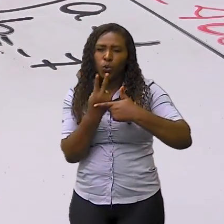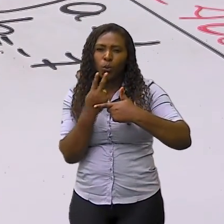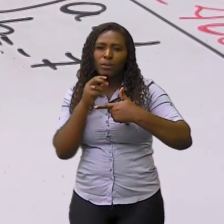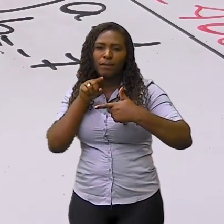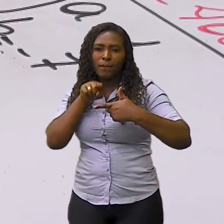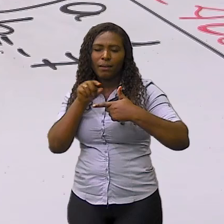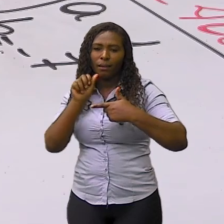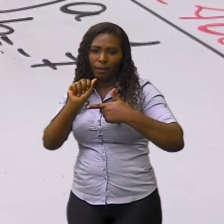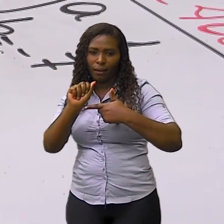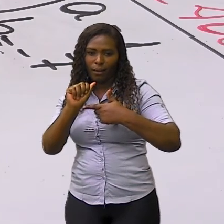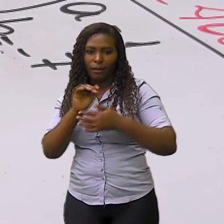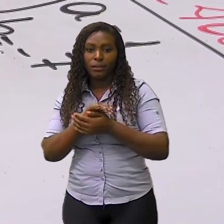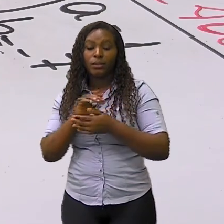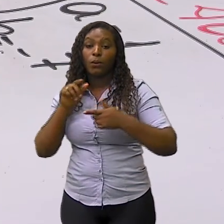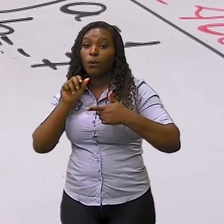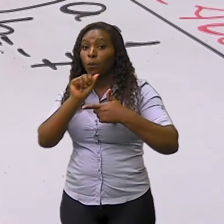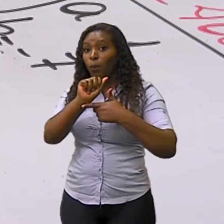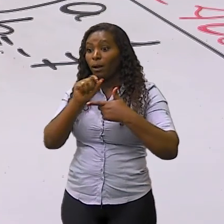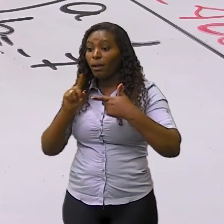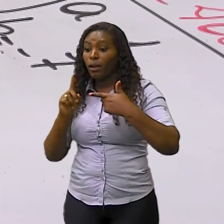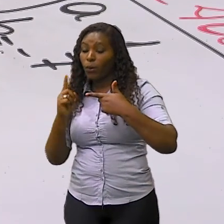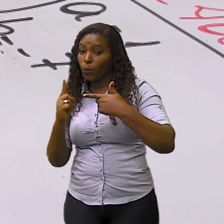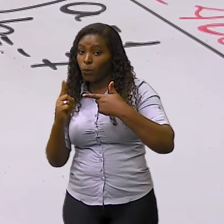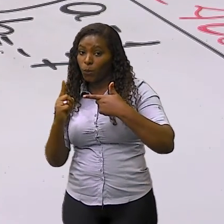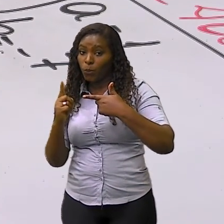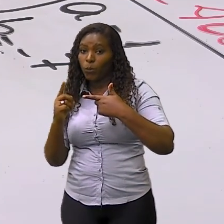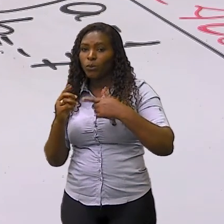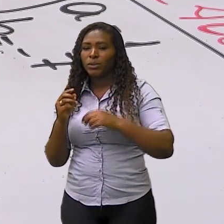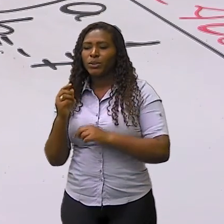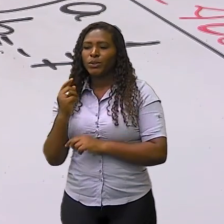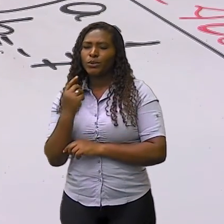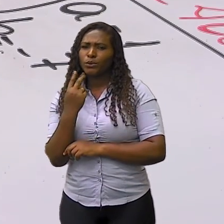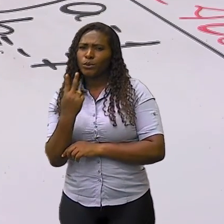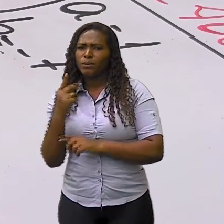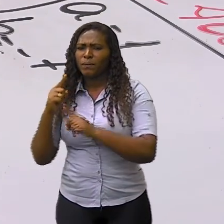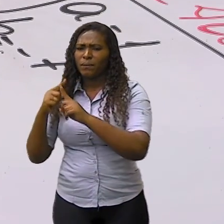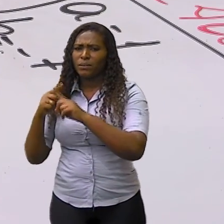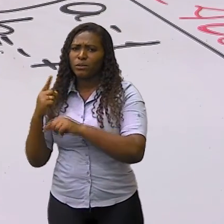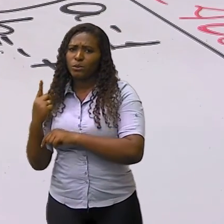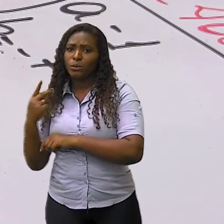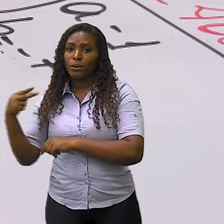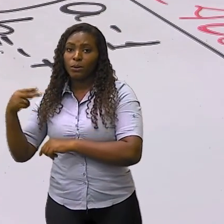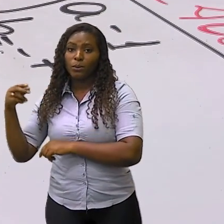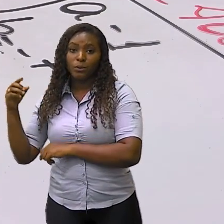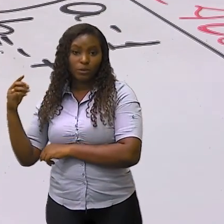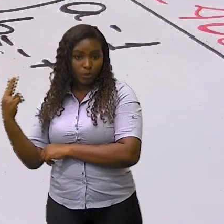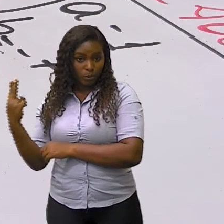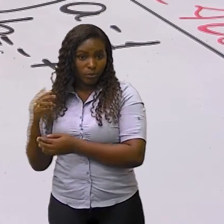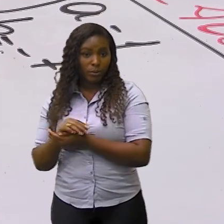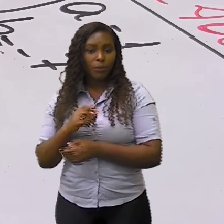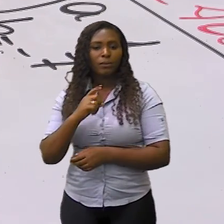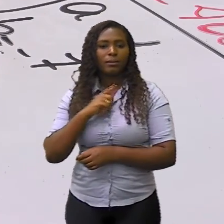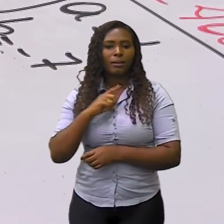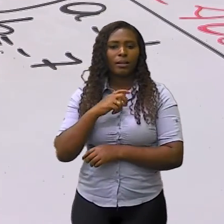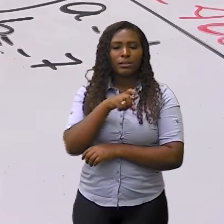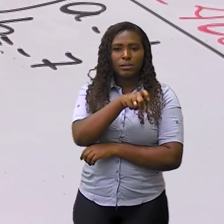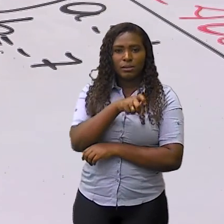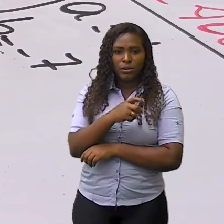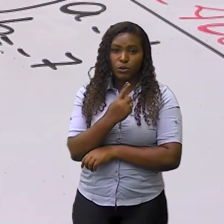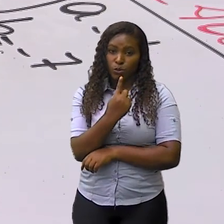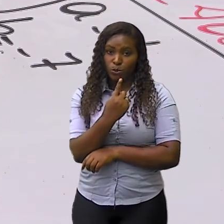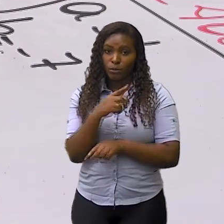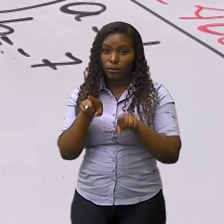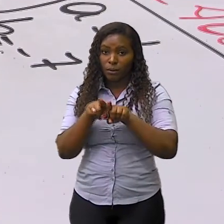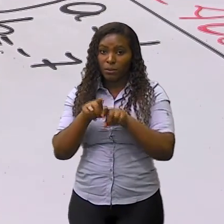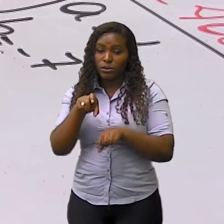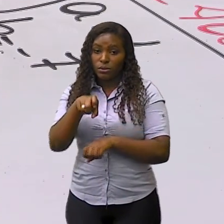acompanha x2, termo B, que acompanha x menos 7, e termo C é 10. Então,